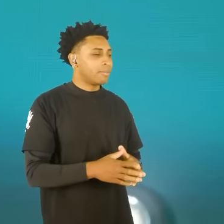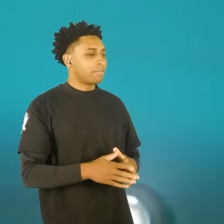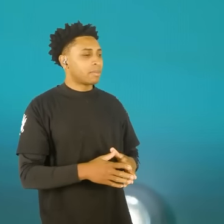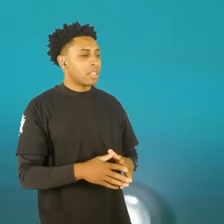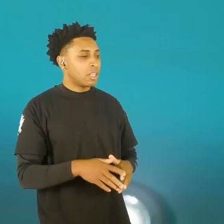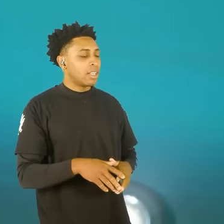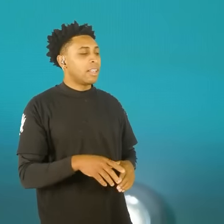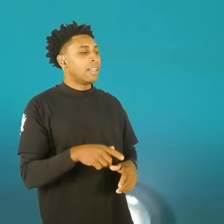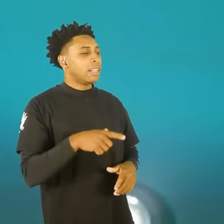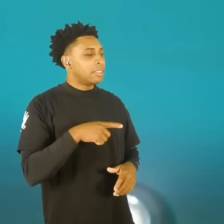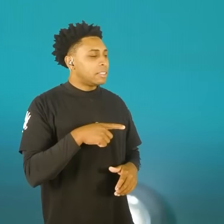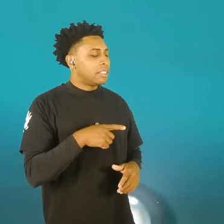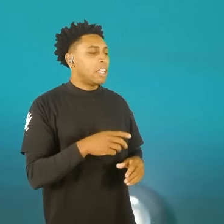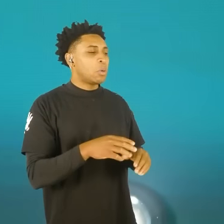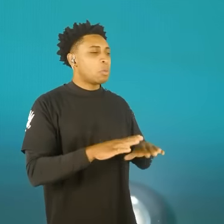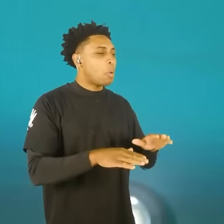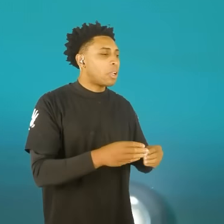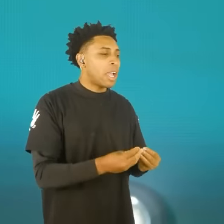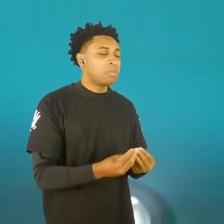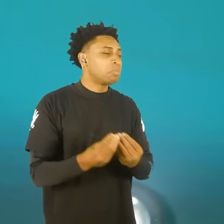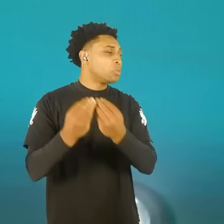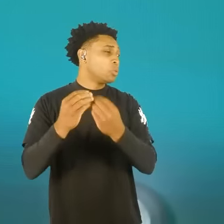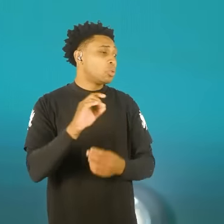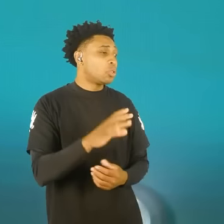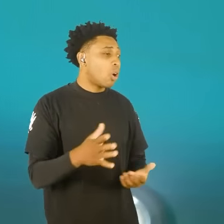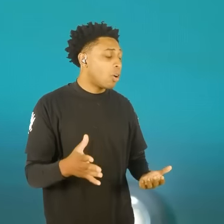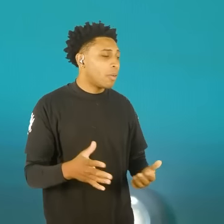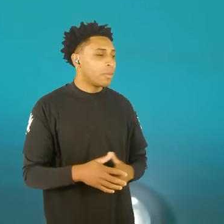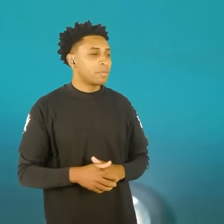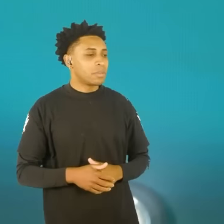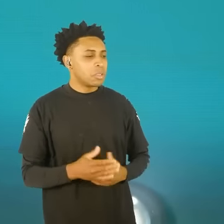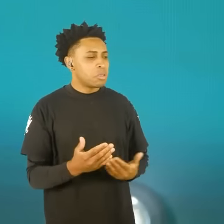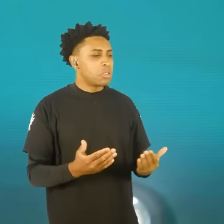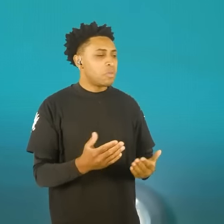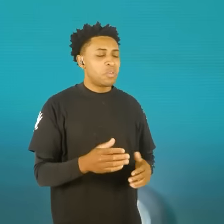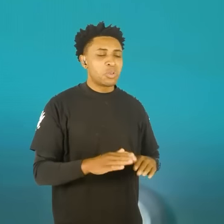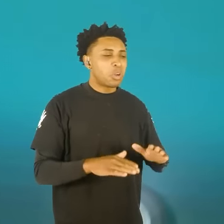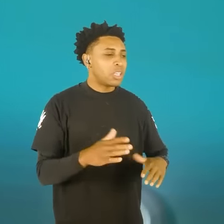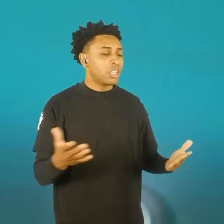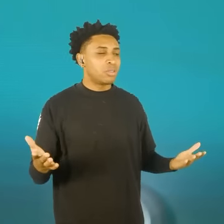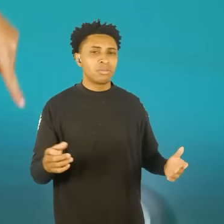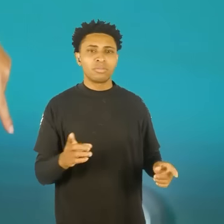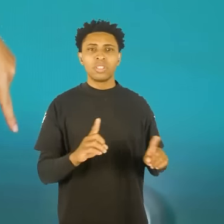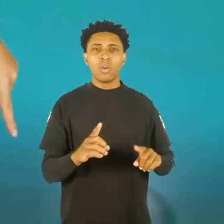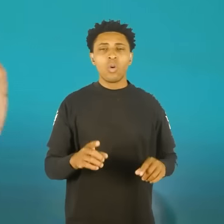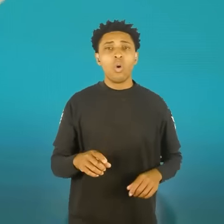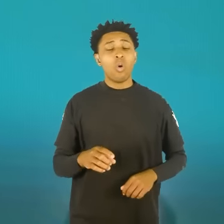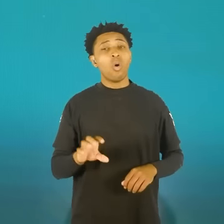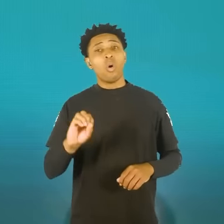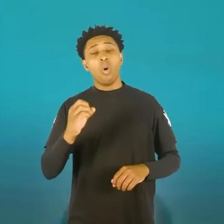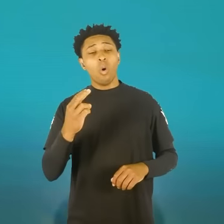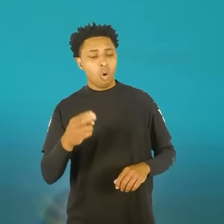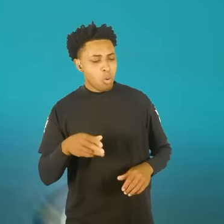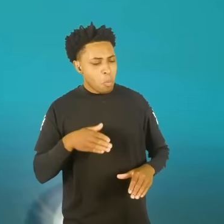quer que eu toque. Você quer me entregar algo por conveniência. Você quer me servir do teu jeito. Ou você faz parte da oferta,